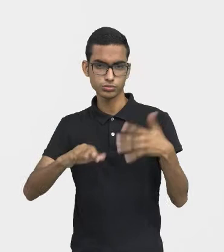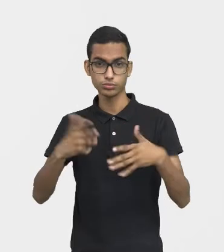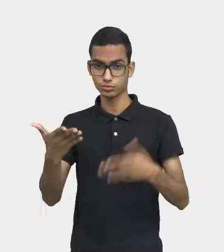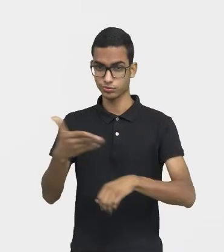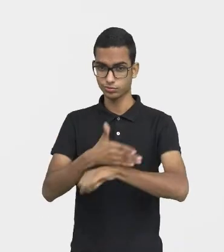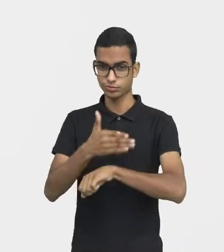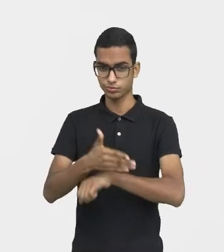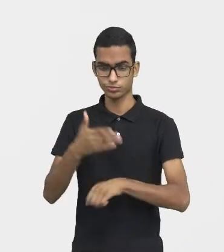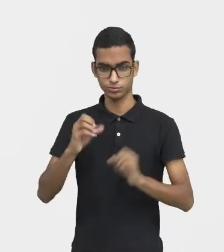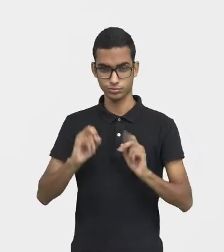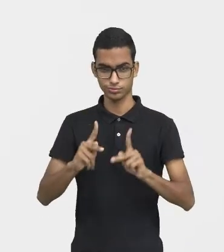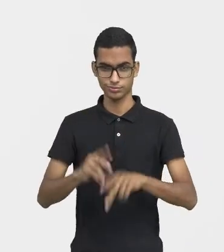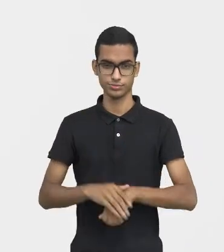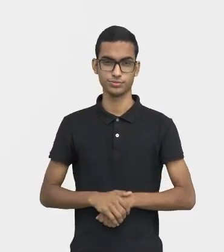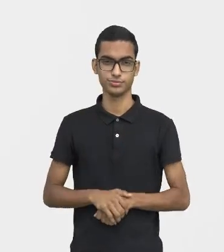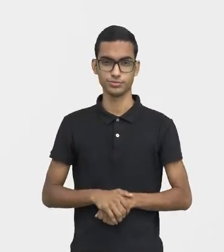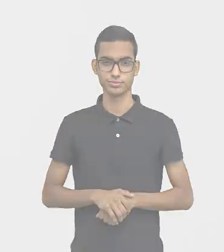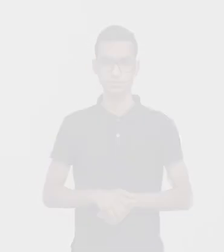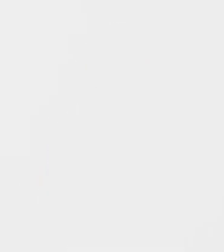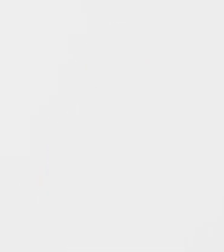viu?